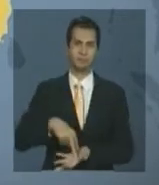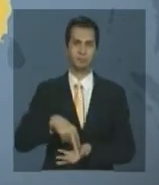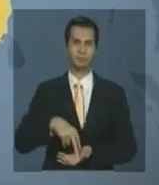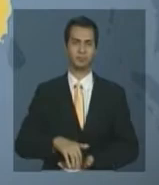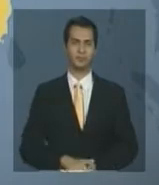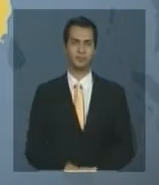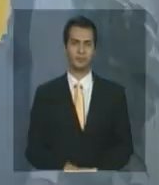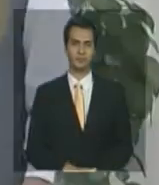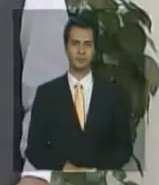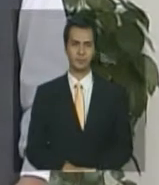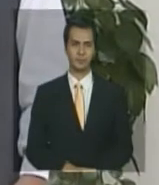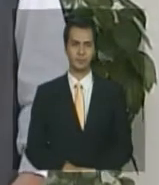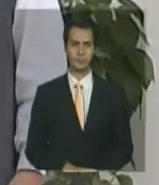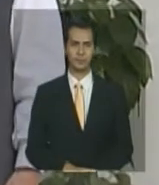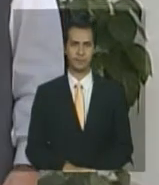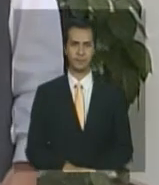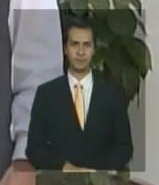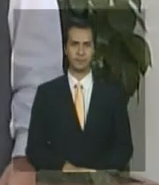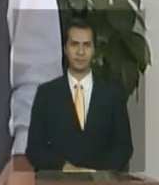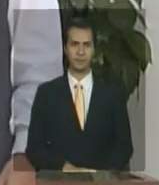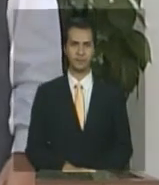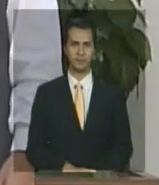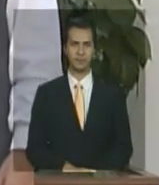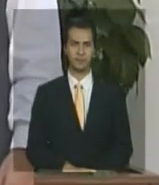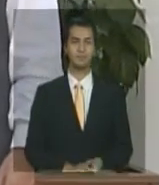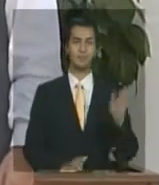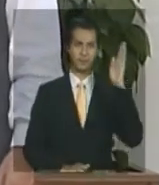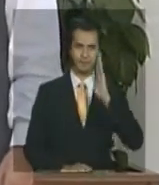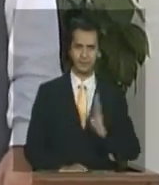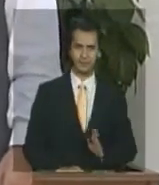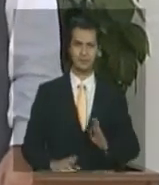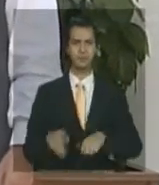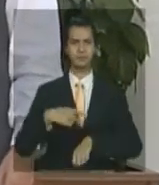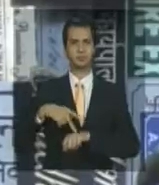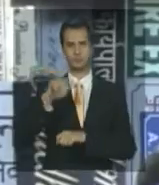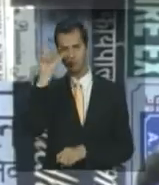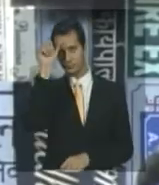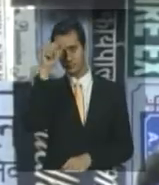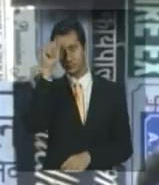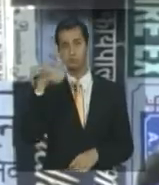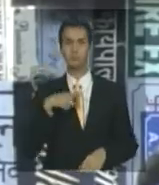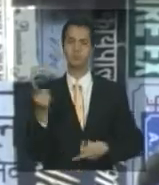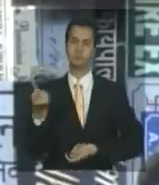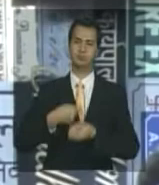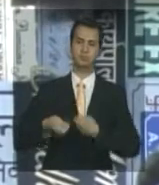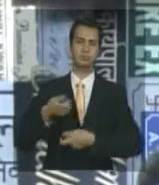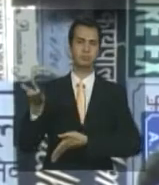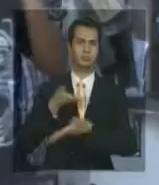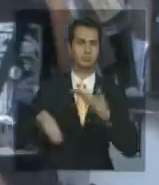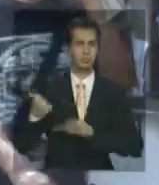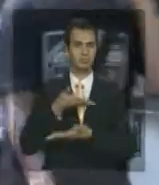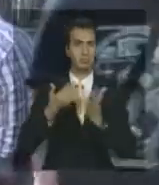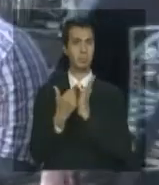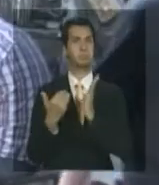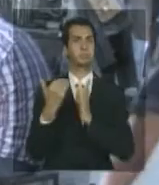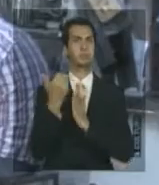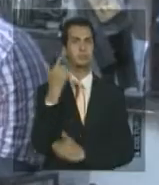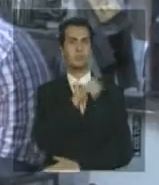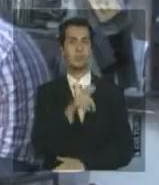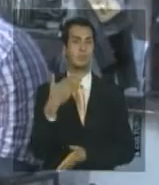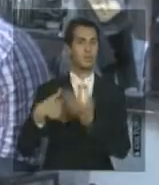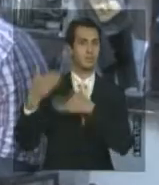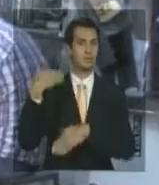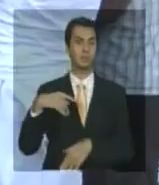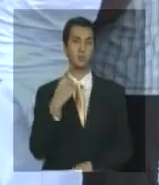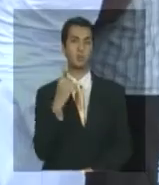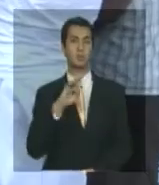dois países. Os negócios entre Brasil e Índia vêm aumentando nos últimos anos. As trocas comerciais passaram de 1 bilhão